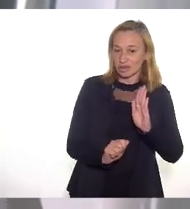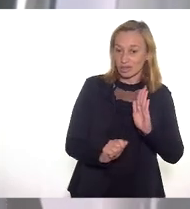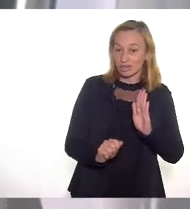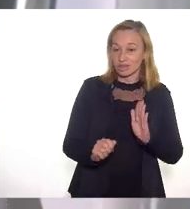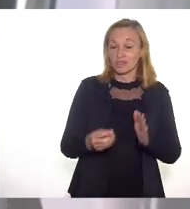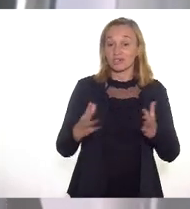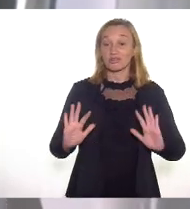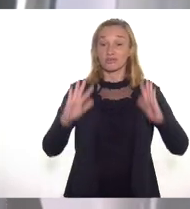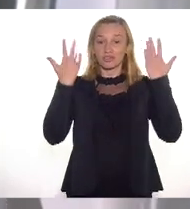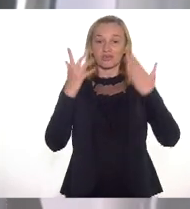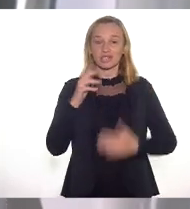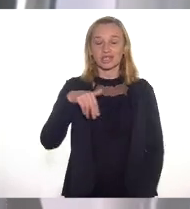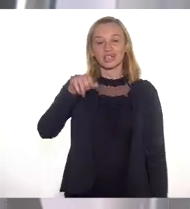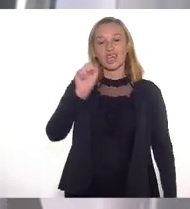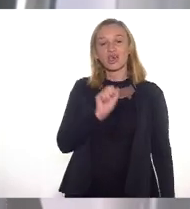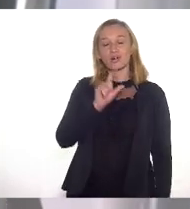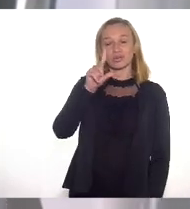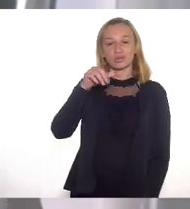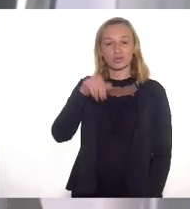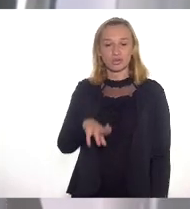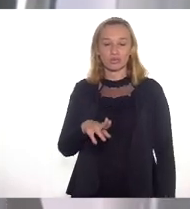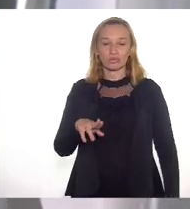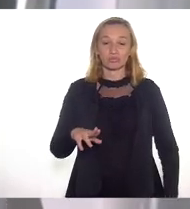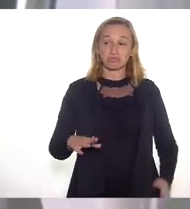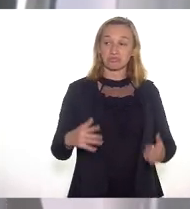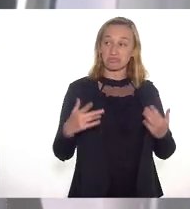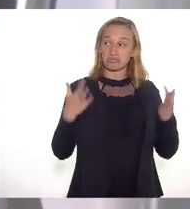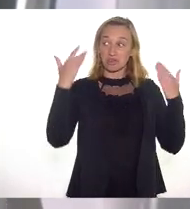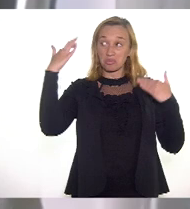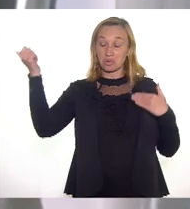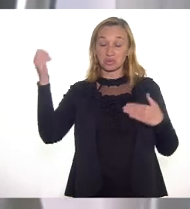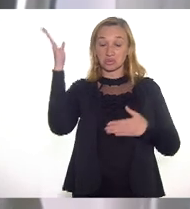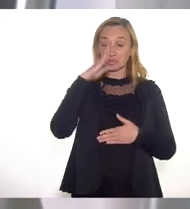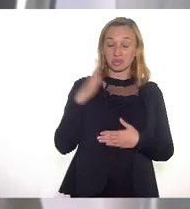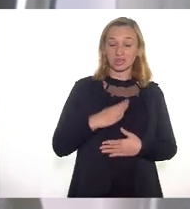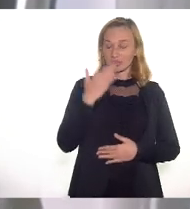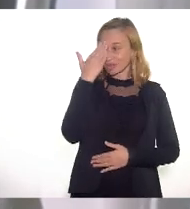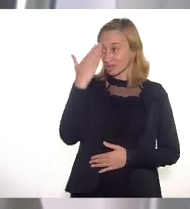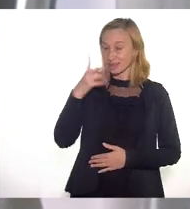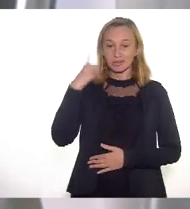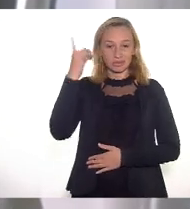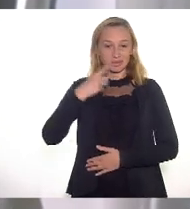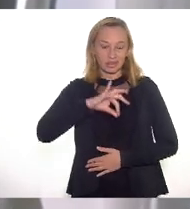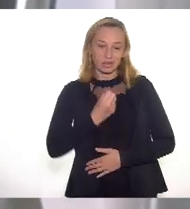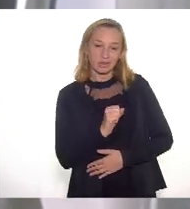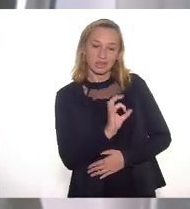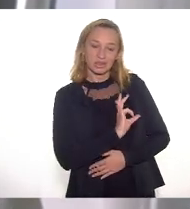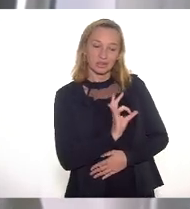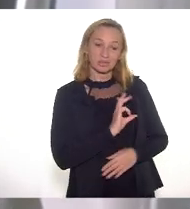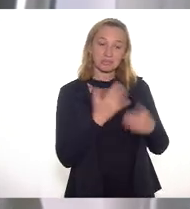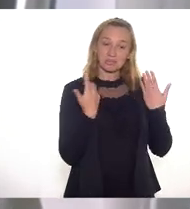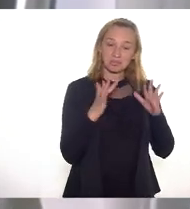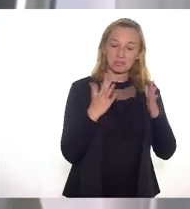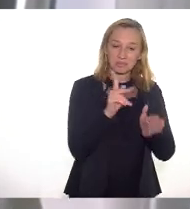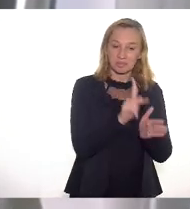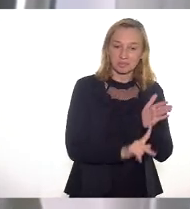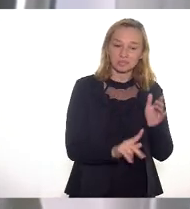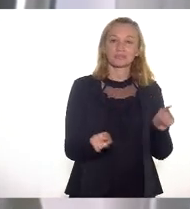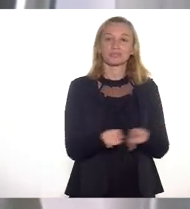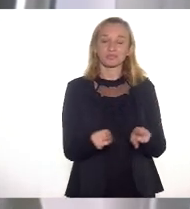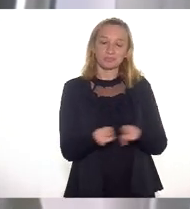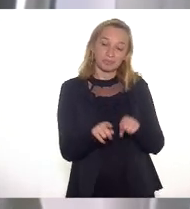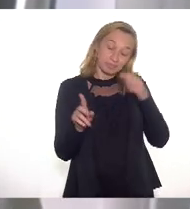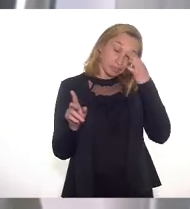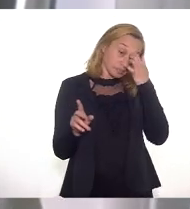Sargento, a mais alta patente do samba no Brasil. Obrigado, deputada Marta Rocha, é um belo projeto. E com isso também